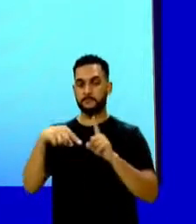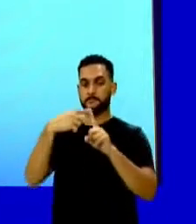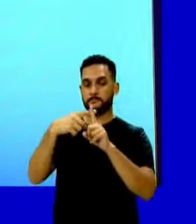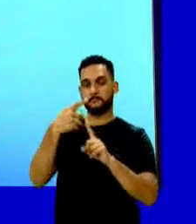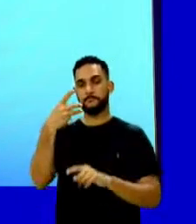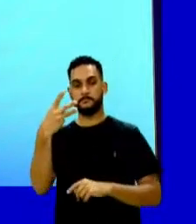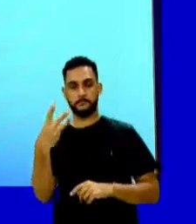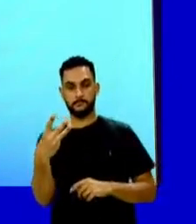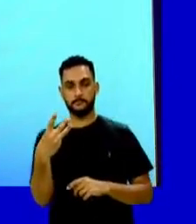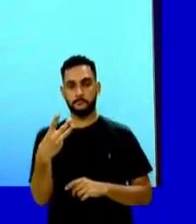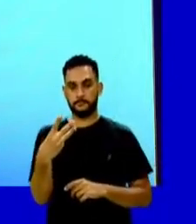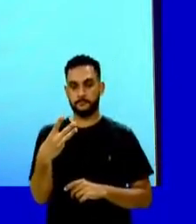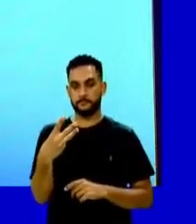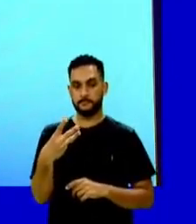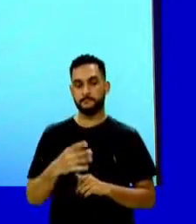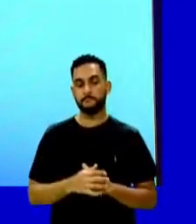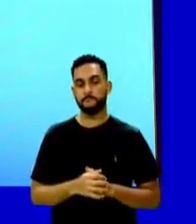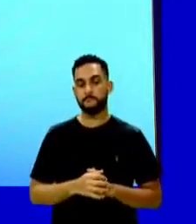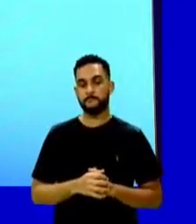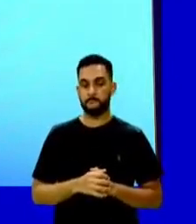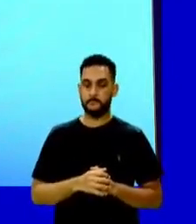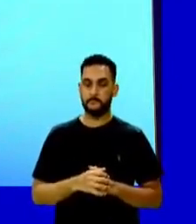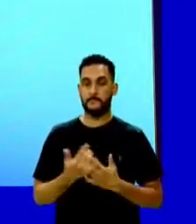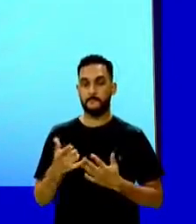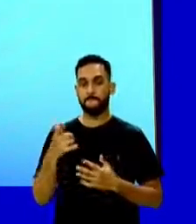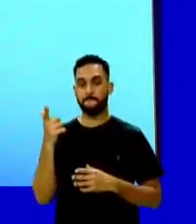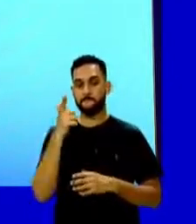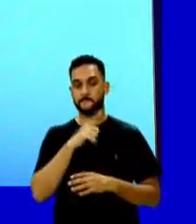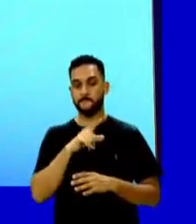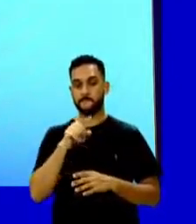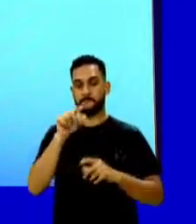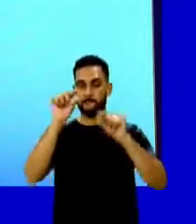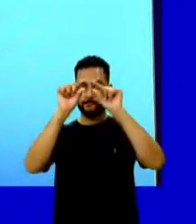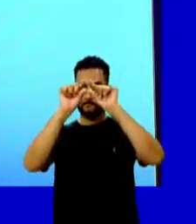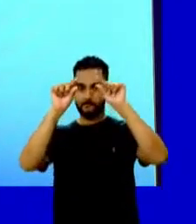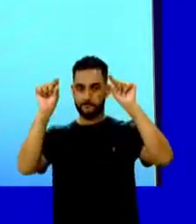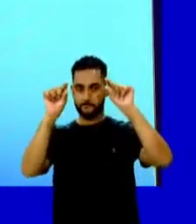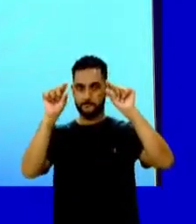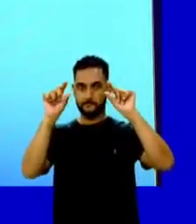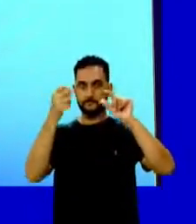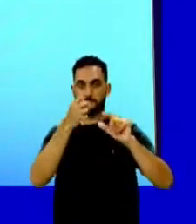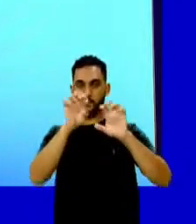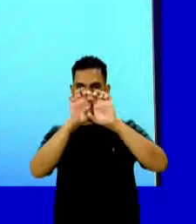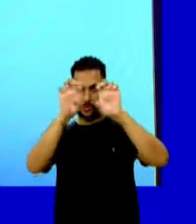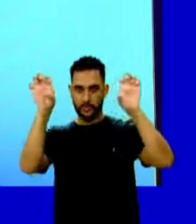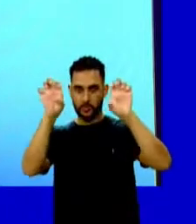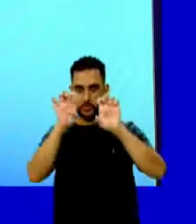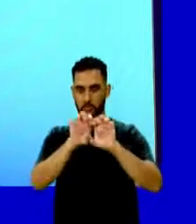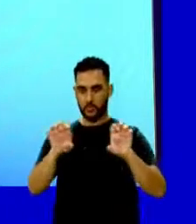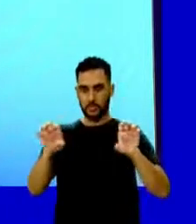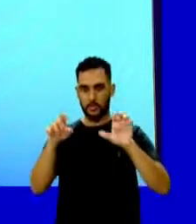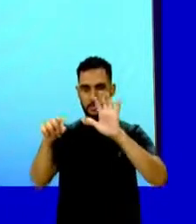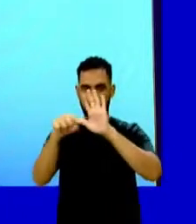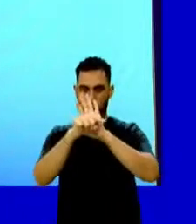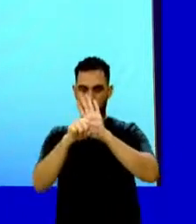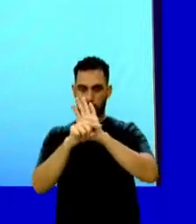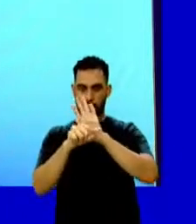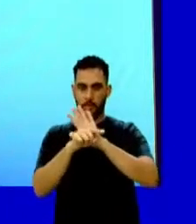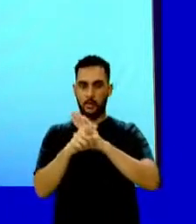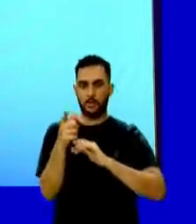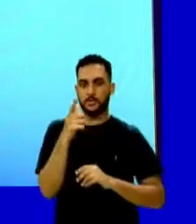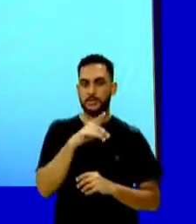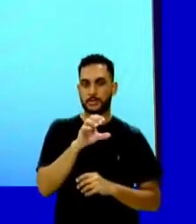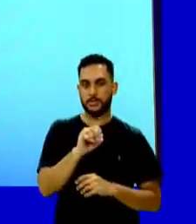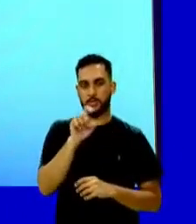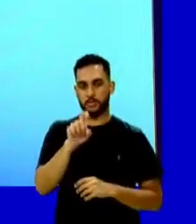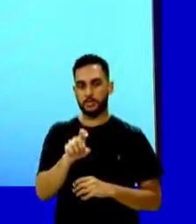3 e realizamos operações a gente de subtração da primeira equação pela segunda a gente vai ter 0 x